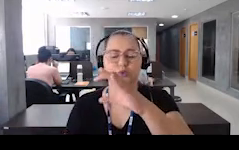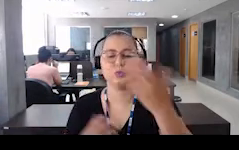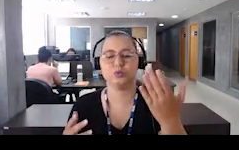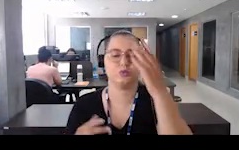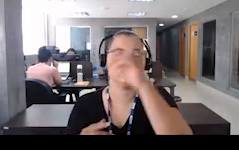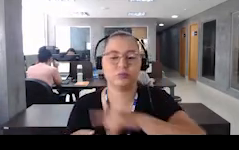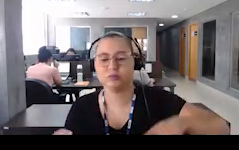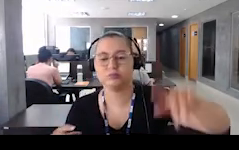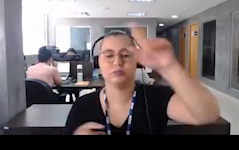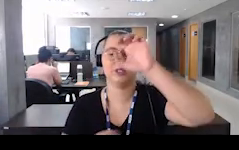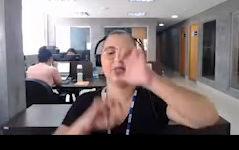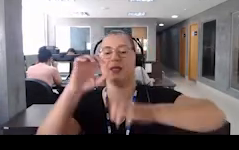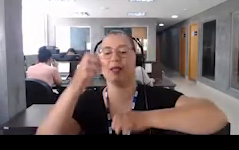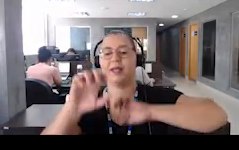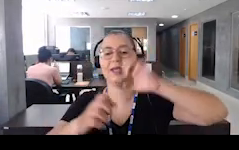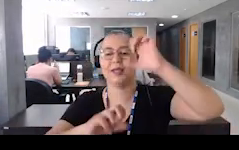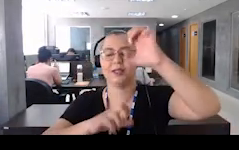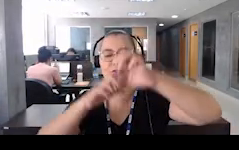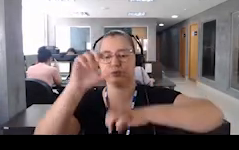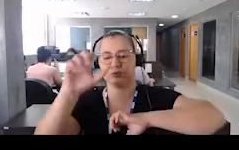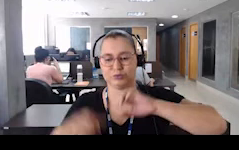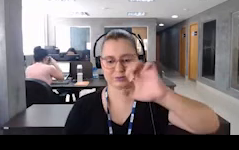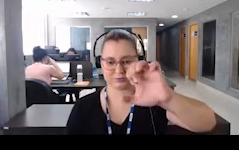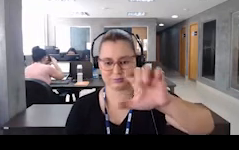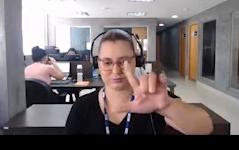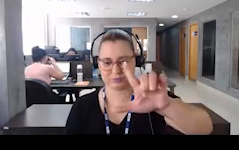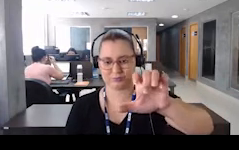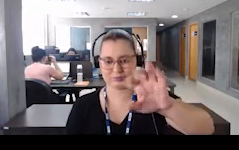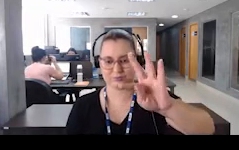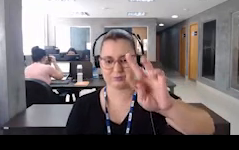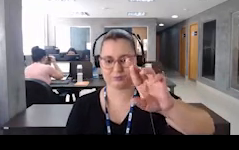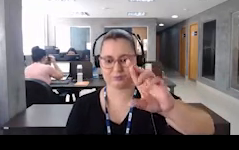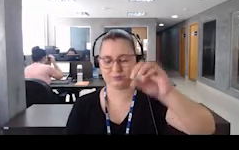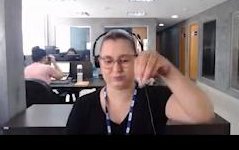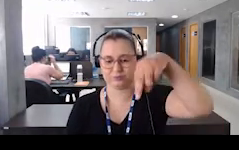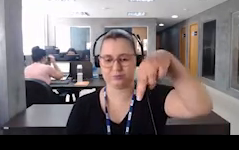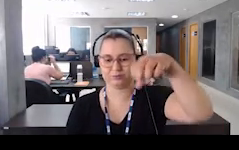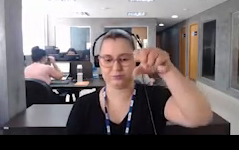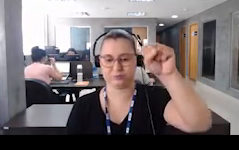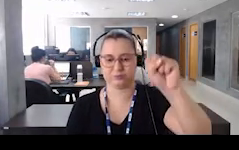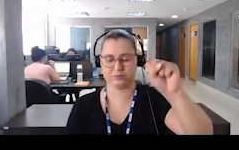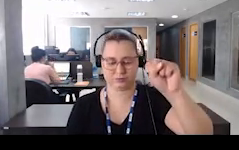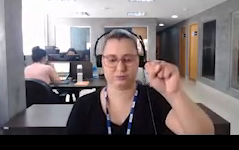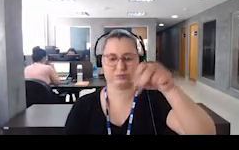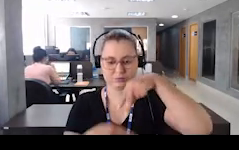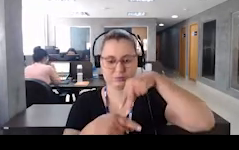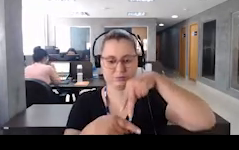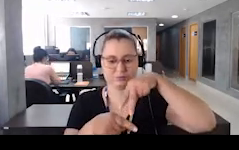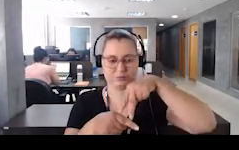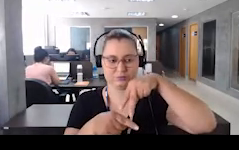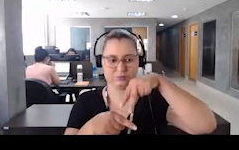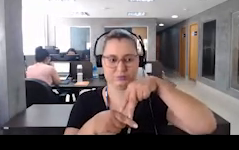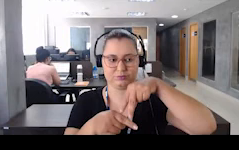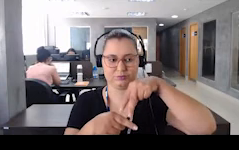Quantos elétrons que estão circulando aí aqui no circuito, né? Então, para a gente achar isso, a gente basta usar a fórmula, né? Vou pegar o triângulo aqui,